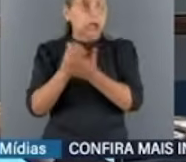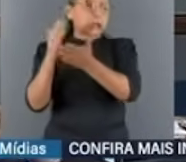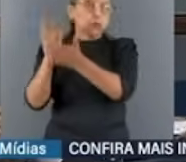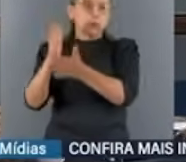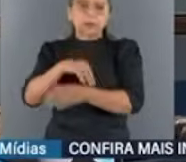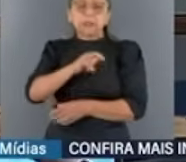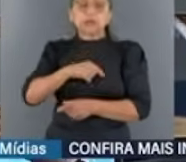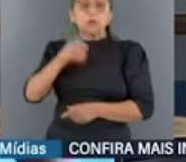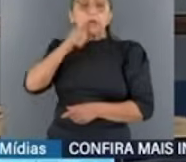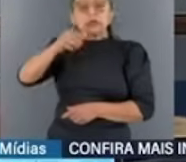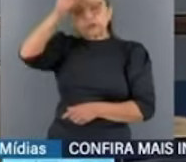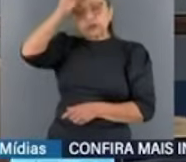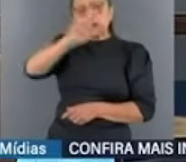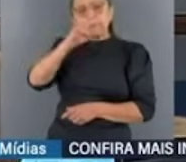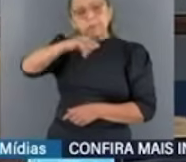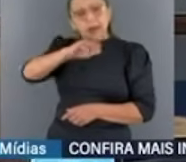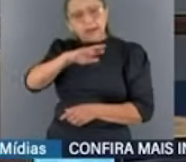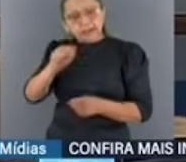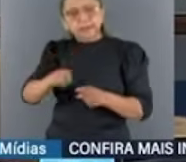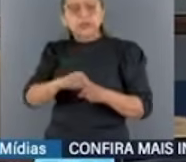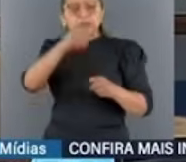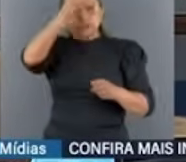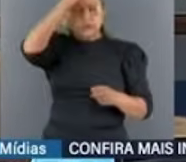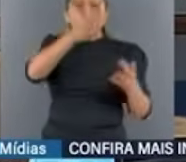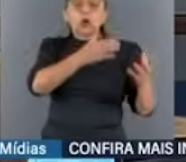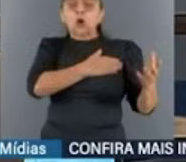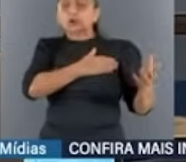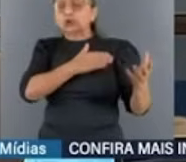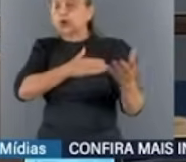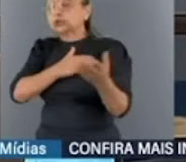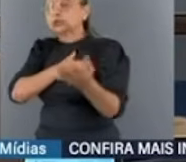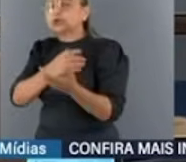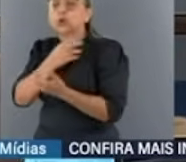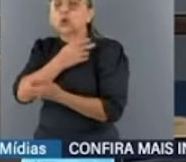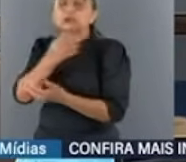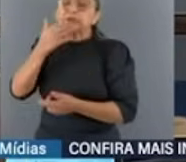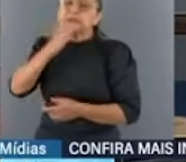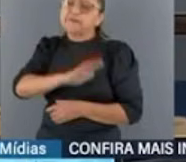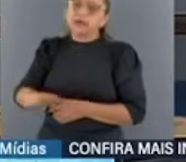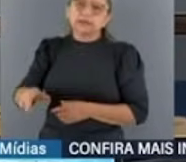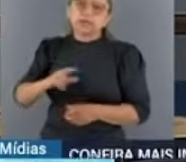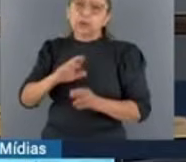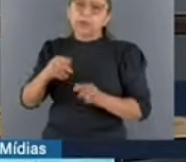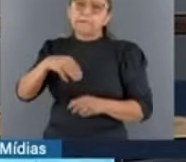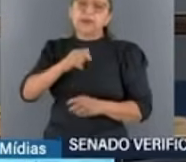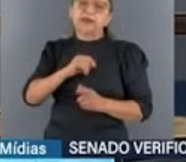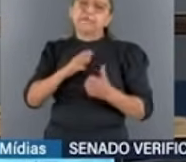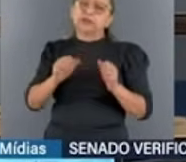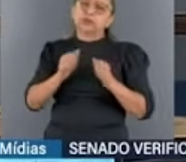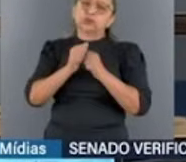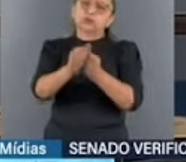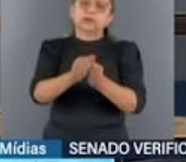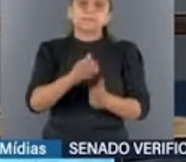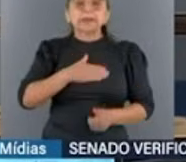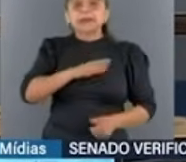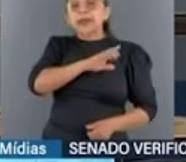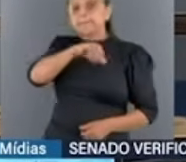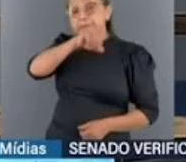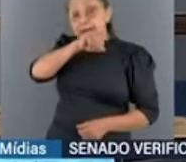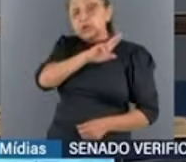tia que chama Maria, tem outras tias. Se gosta de conto de infância e não seja Maria, vai com as outras. A minha mãe se chama